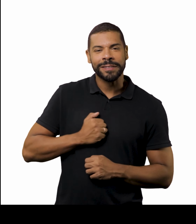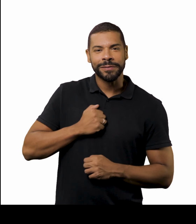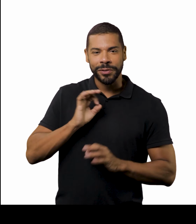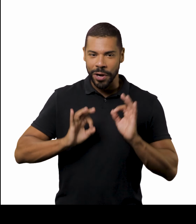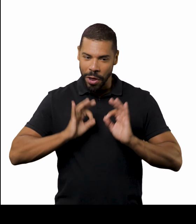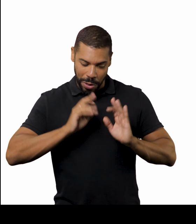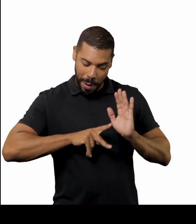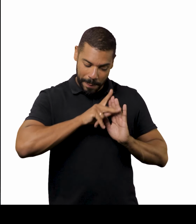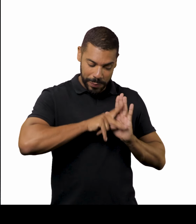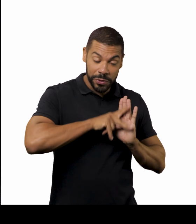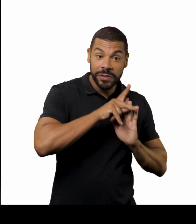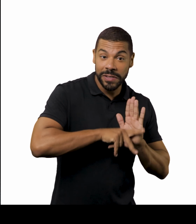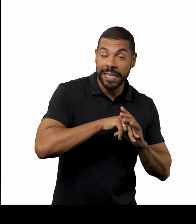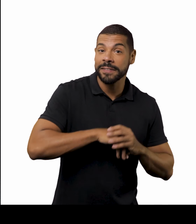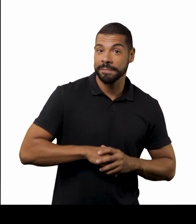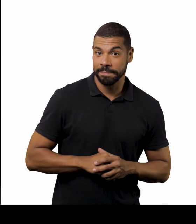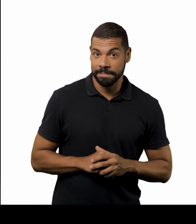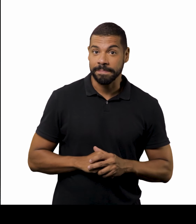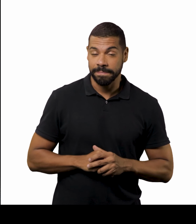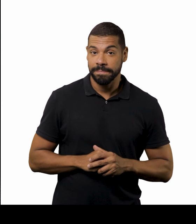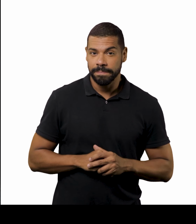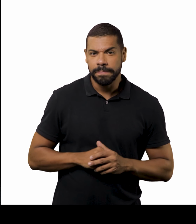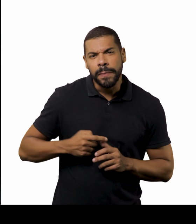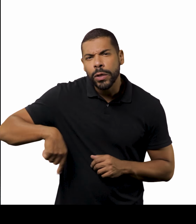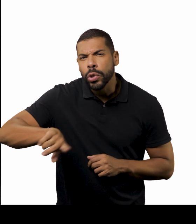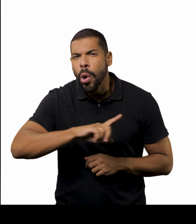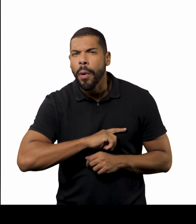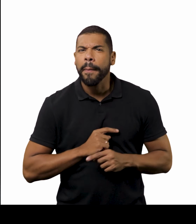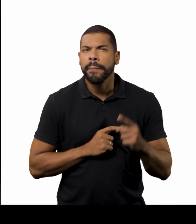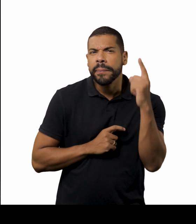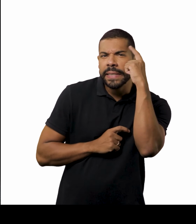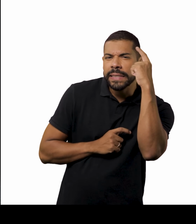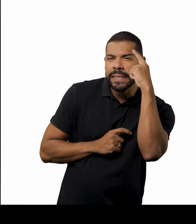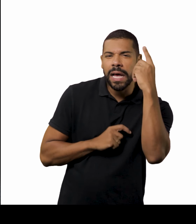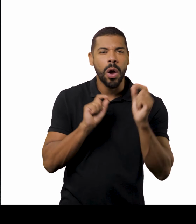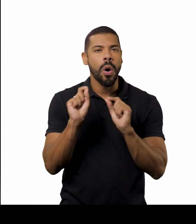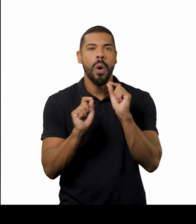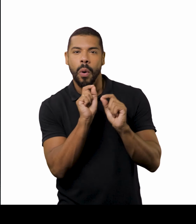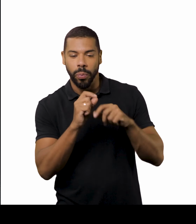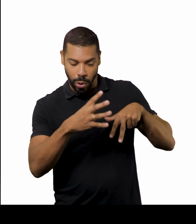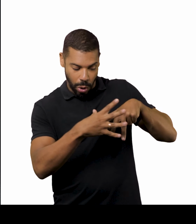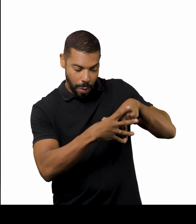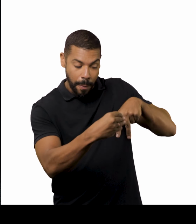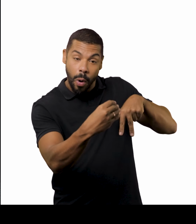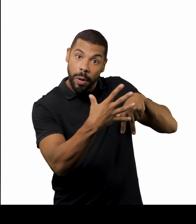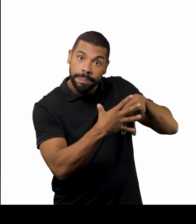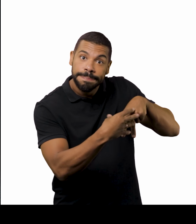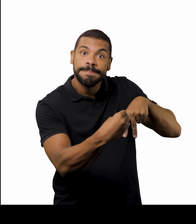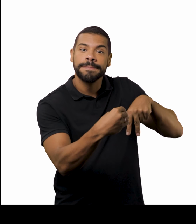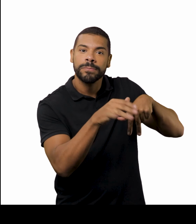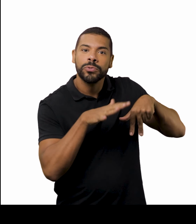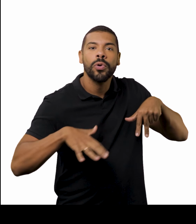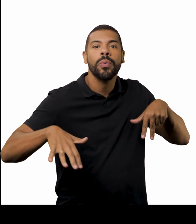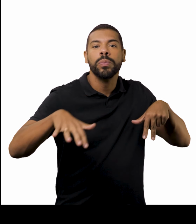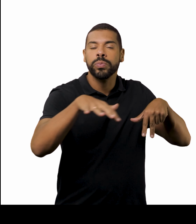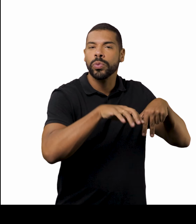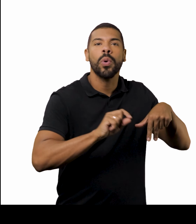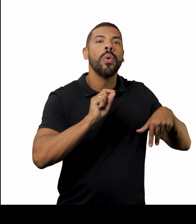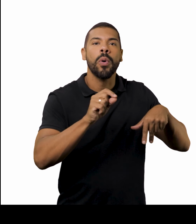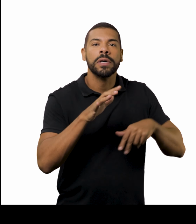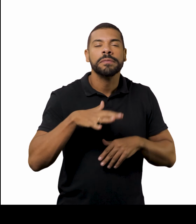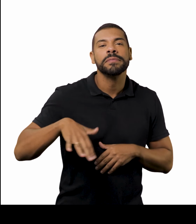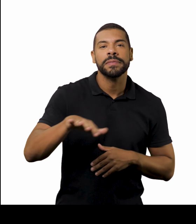muito grande para esse projeto. É um projeto em que vai pensar a presença da moda dentro de um espaço